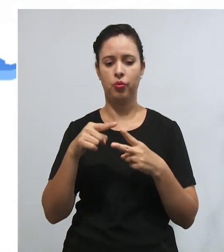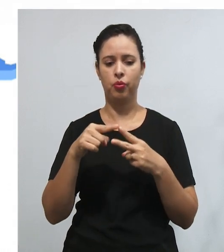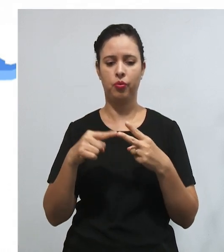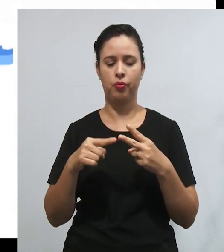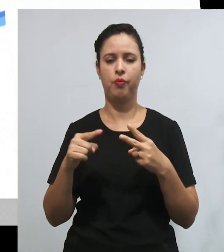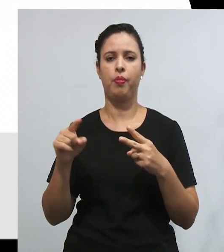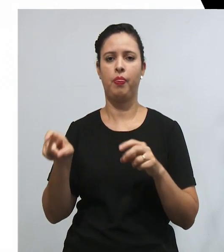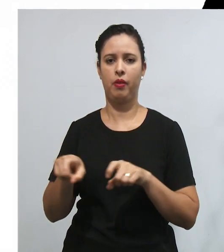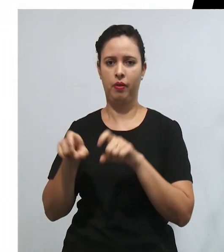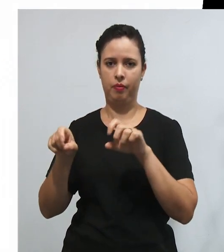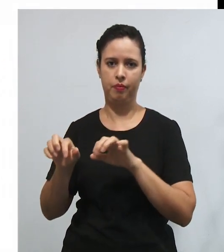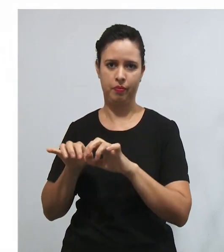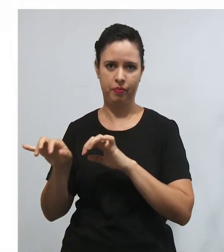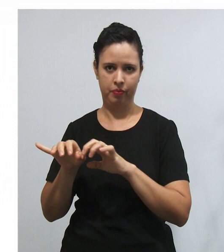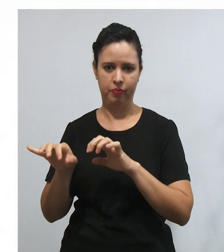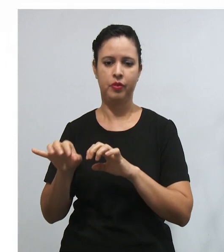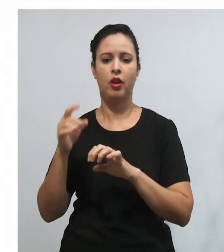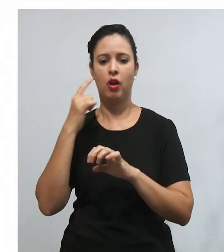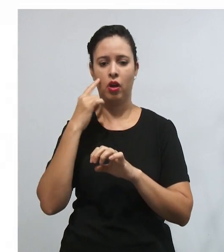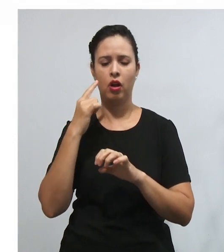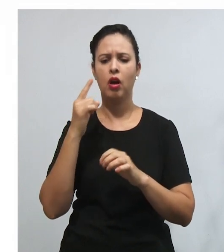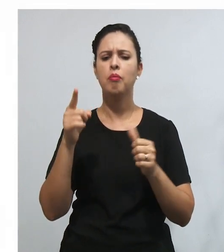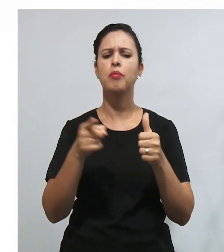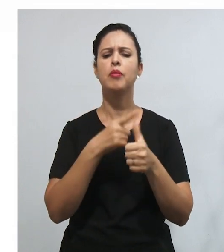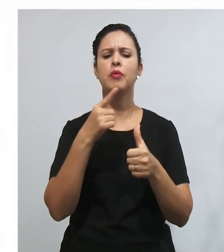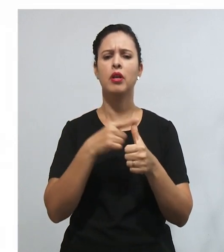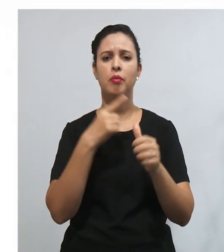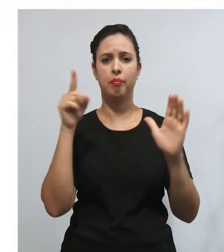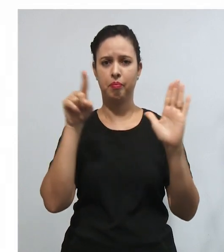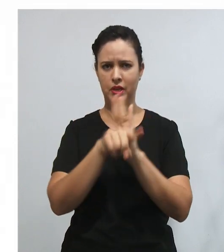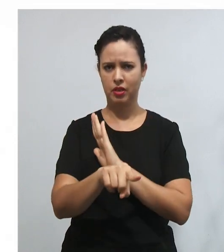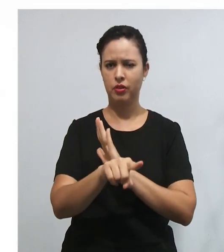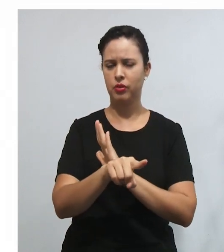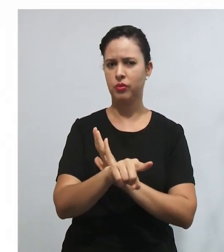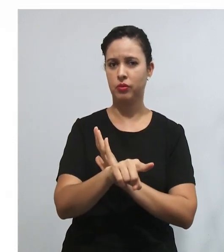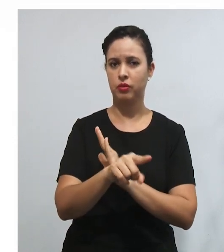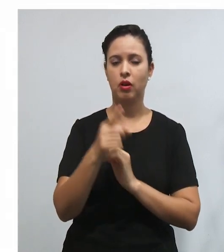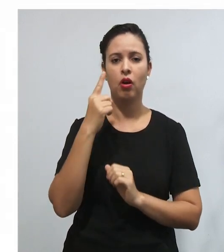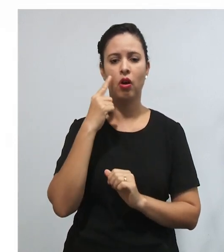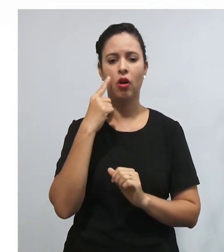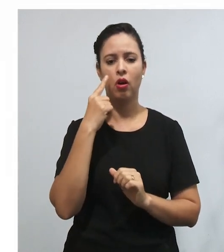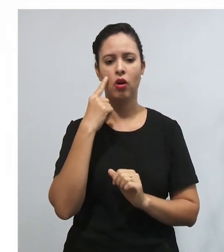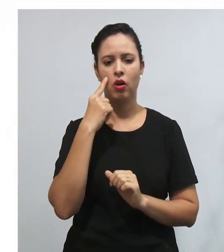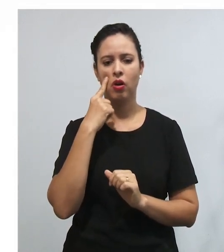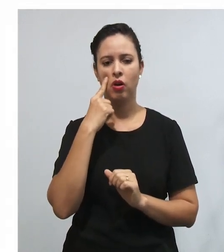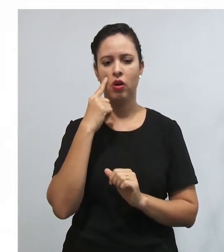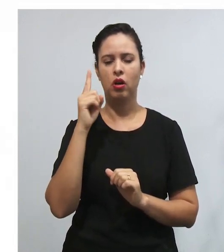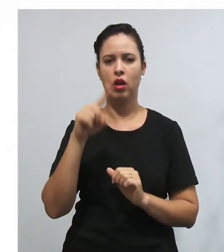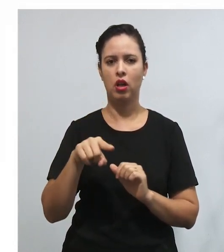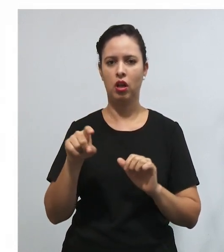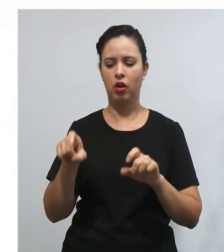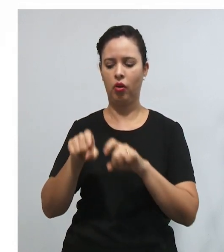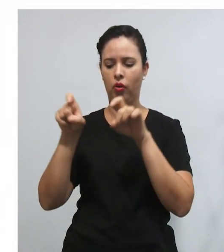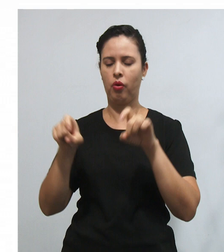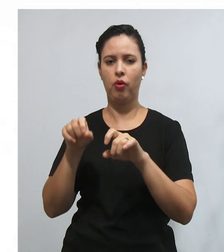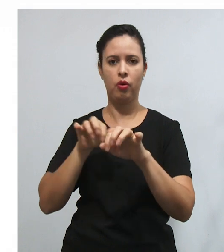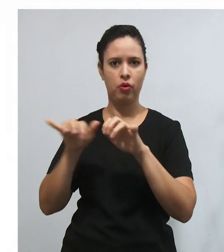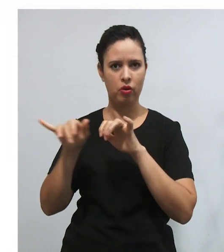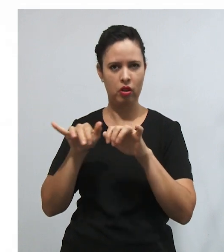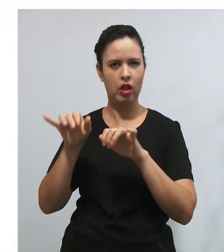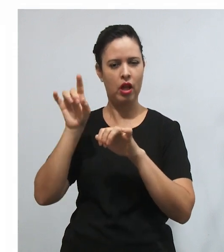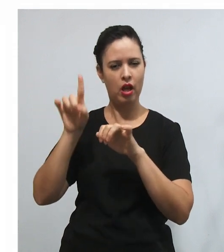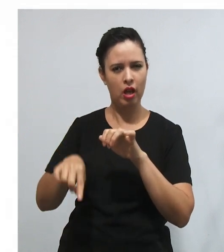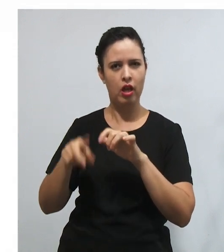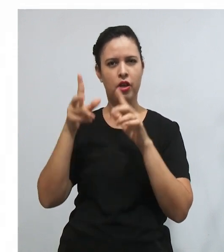definições e a primeira é a pergunta, né? A pergunta que não quer calar, informática é igual a tecnologia? Vocês